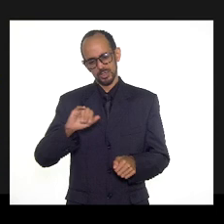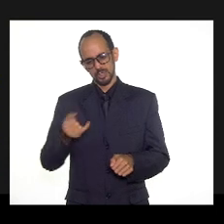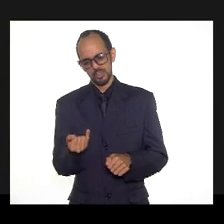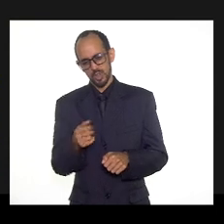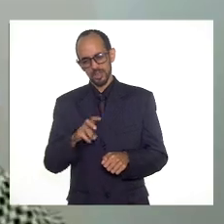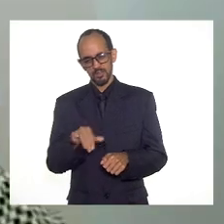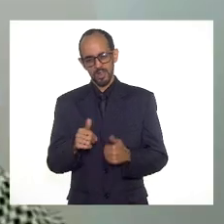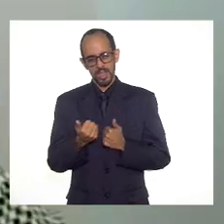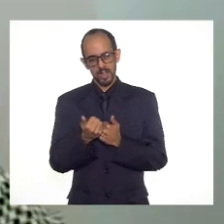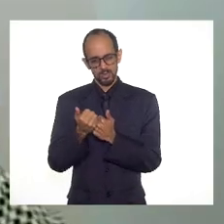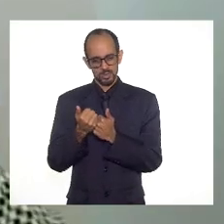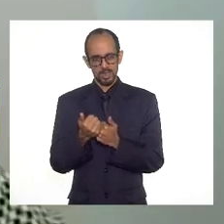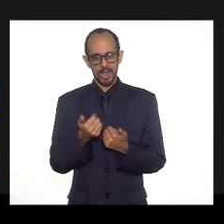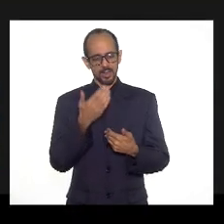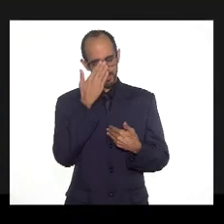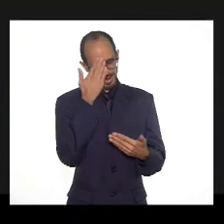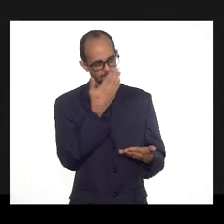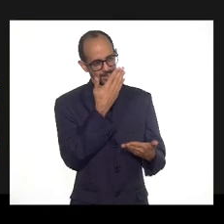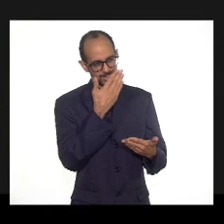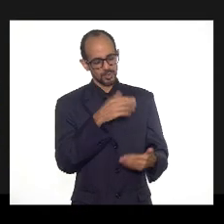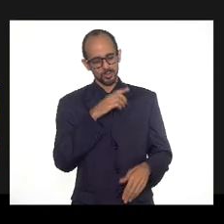Agradeço muito, deputado.